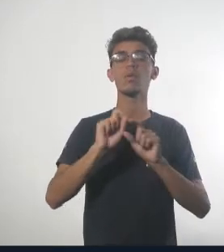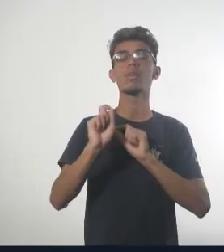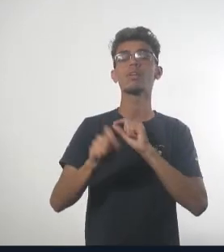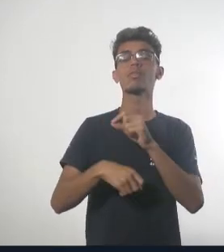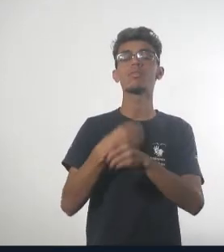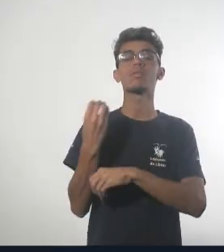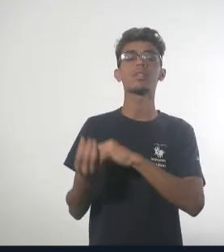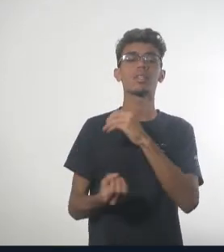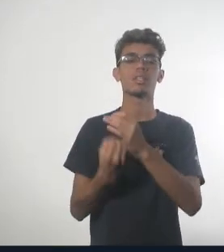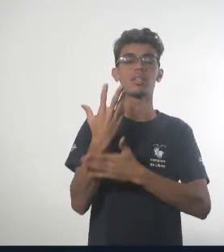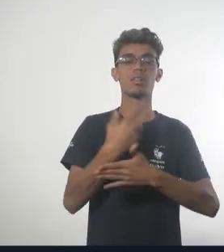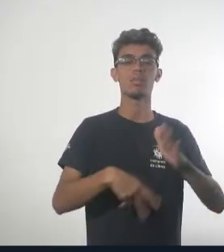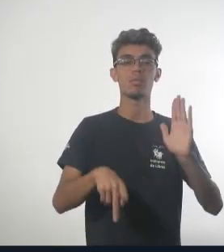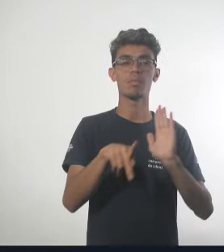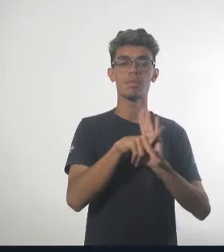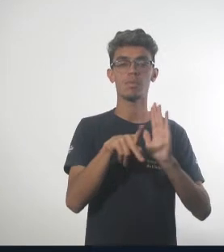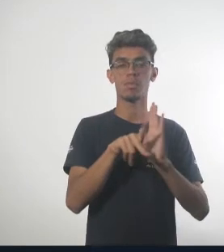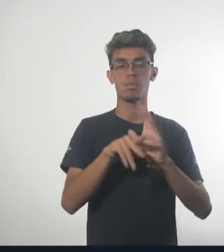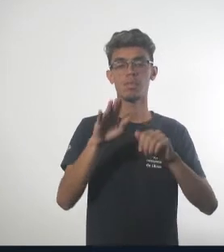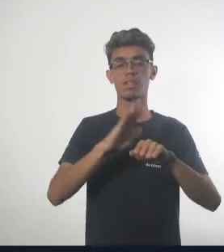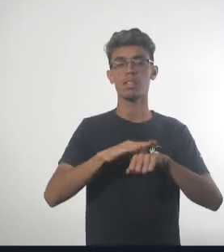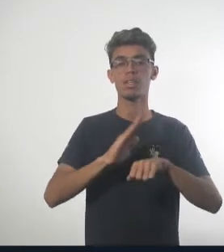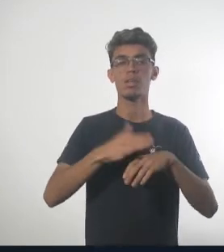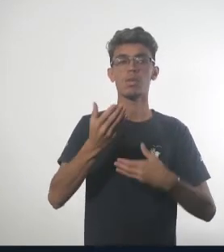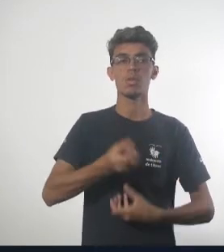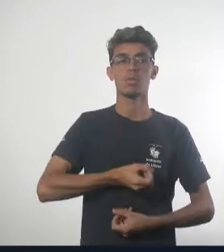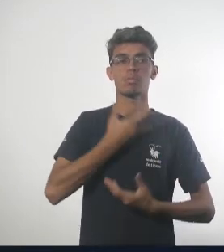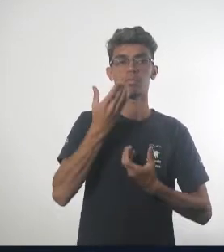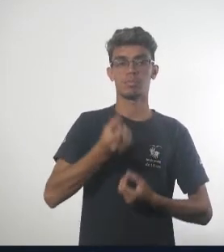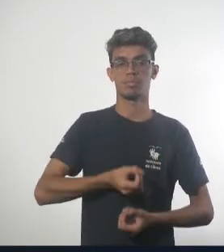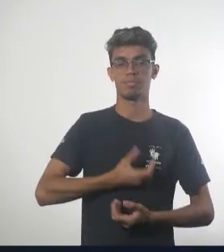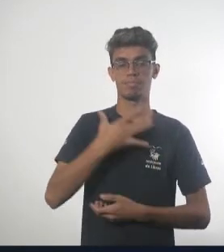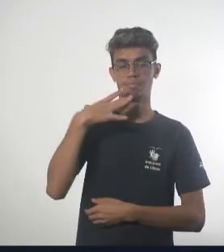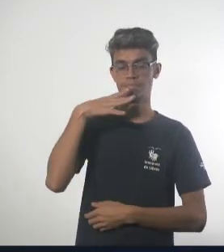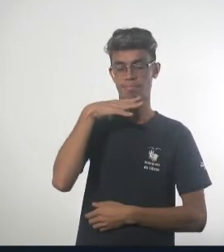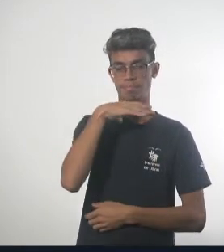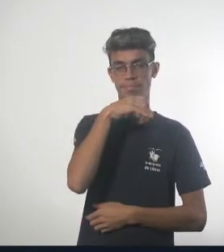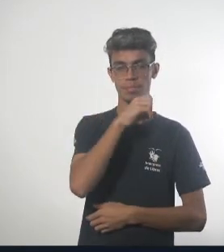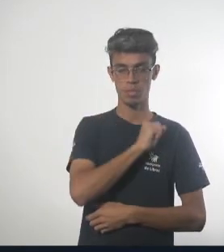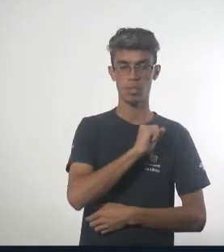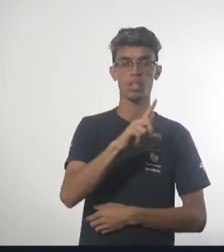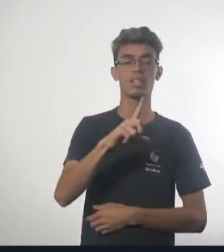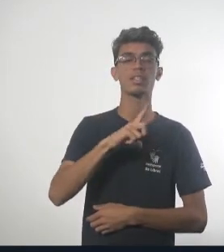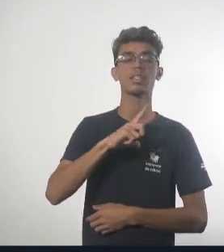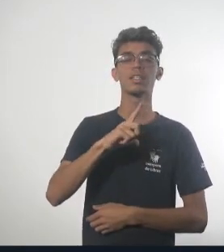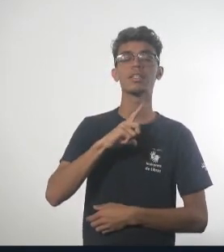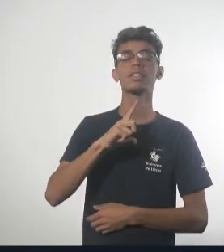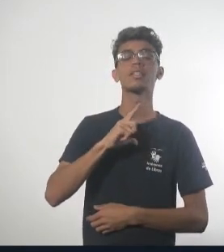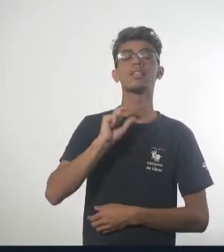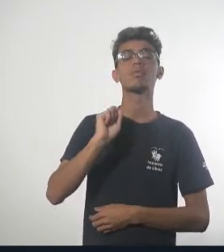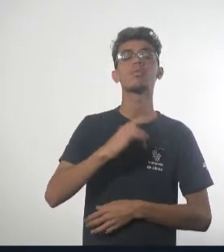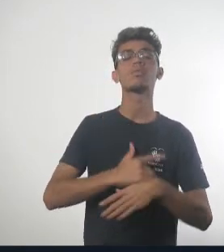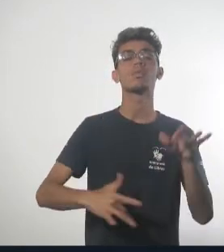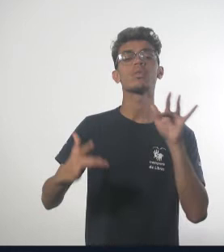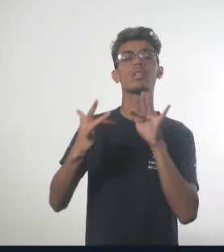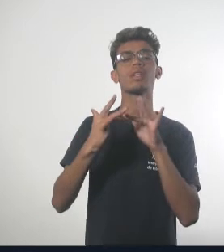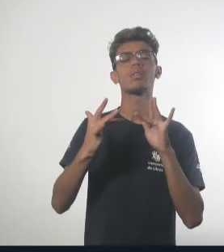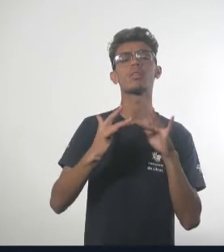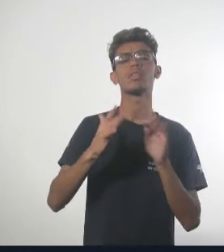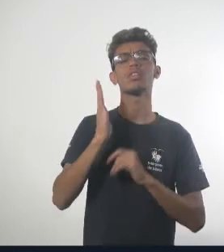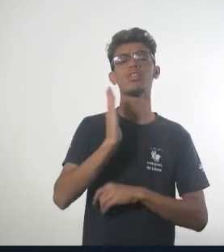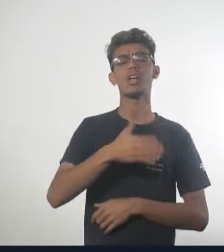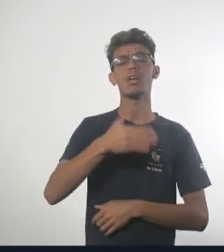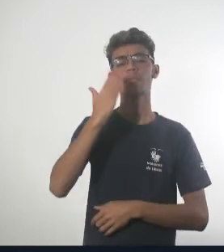foi criada para essa ação, para que a gente tivesse os dados rapidamente de forma oportuna. E para os contatos desses casos confirmados,